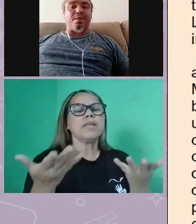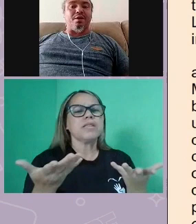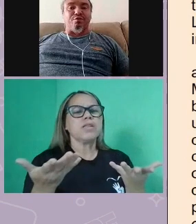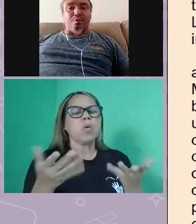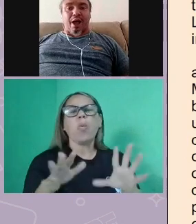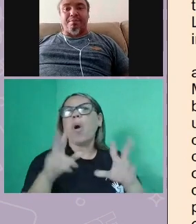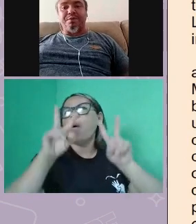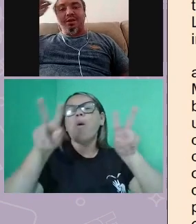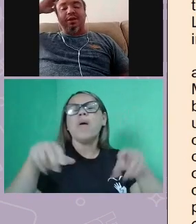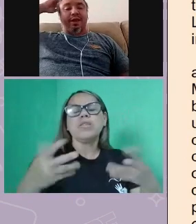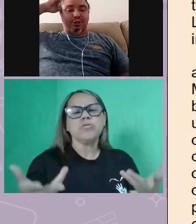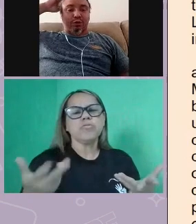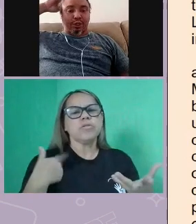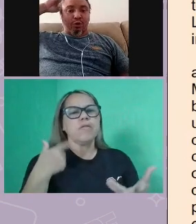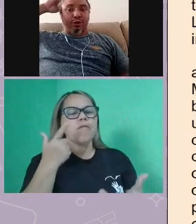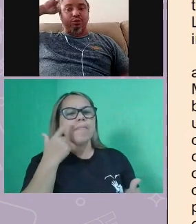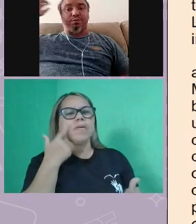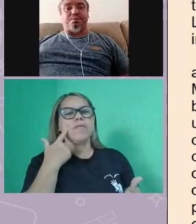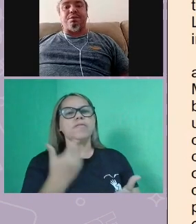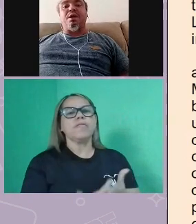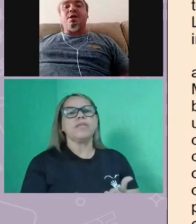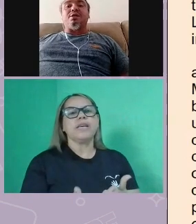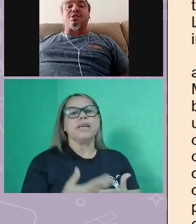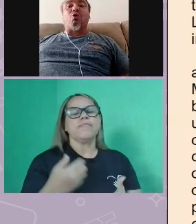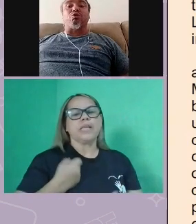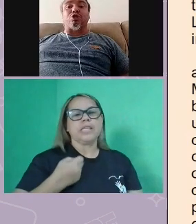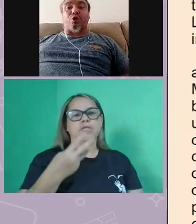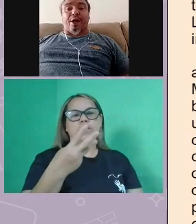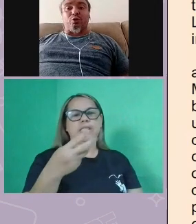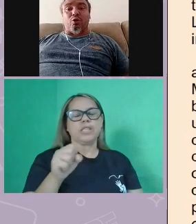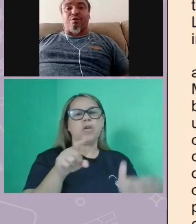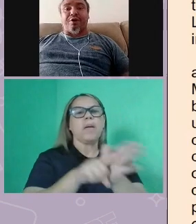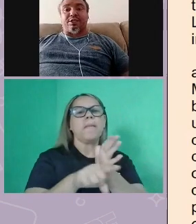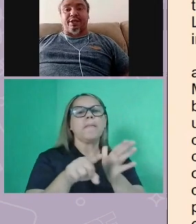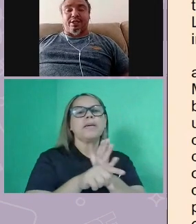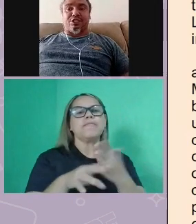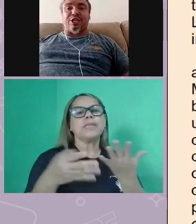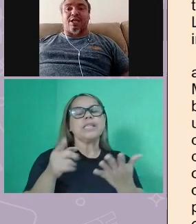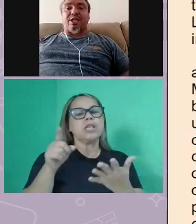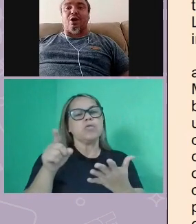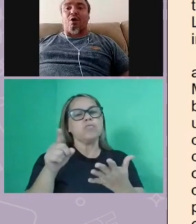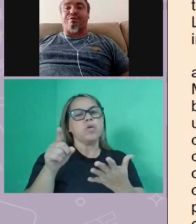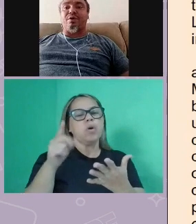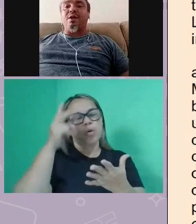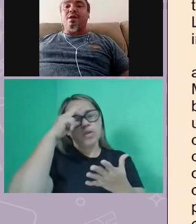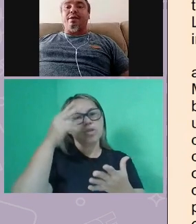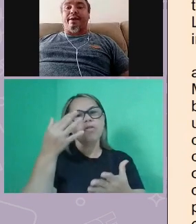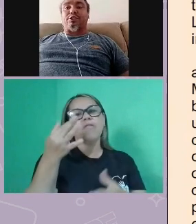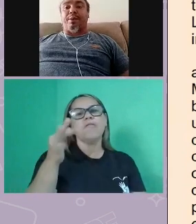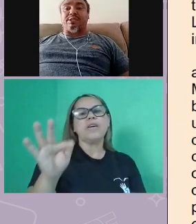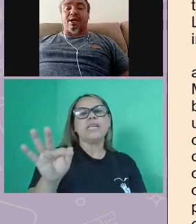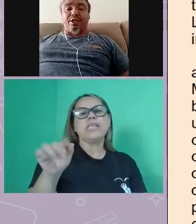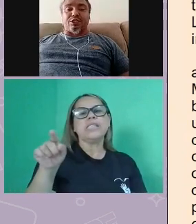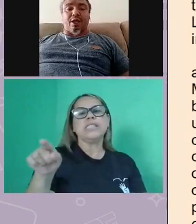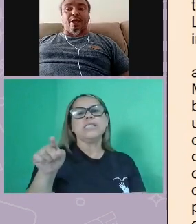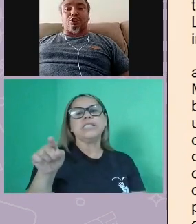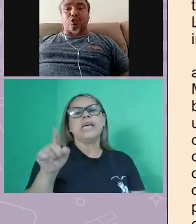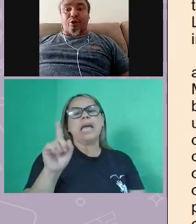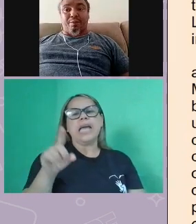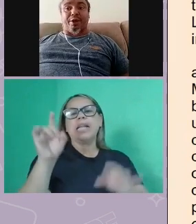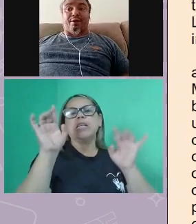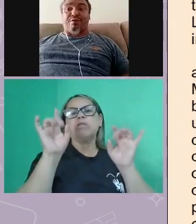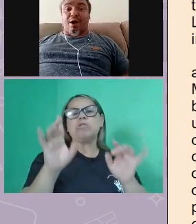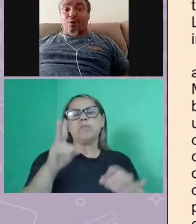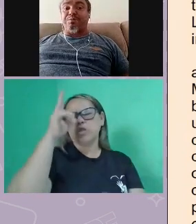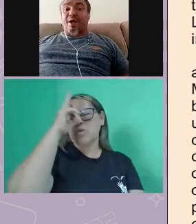aquele vamos lá questão 38 segundo o historiador francês Jacques Legault especialista em